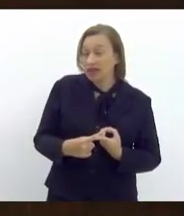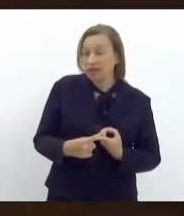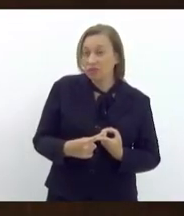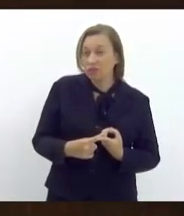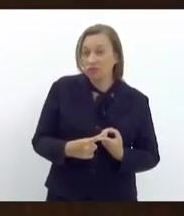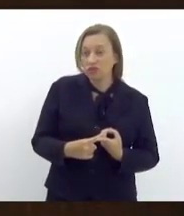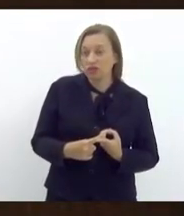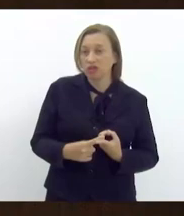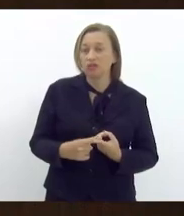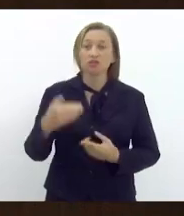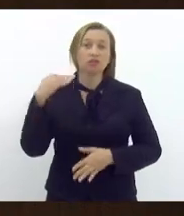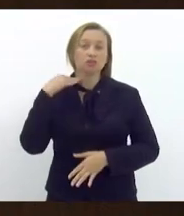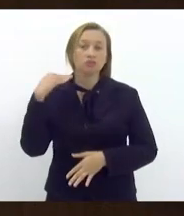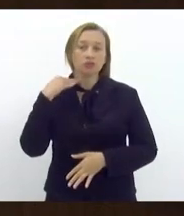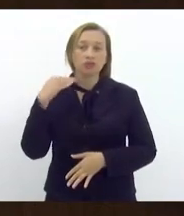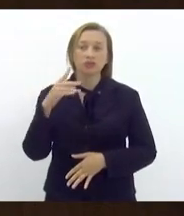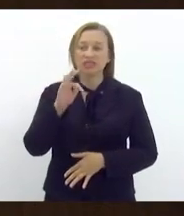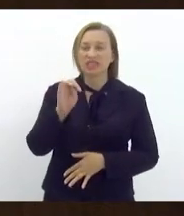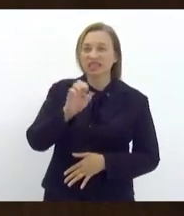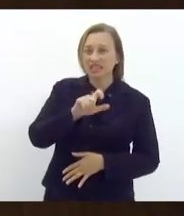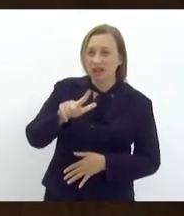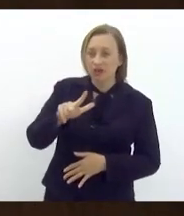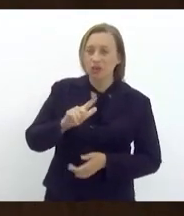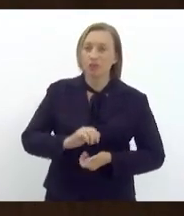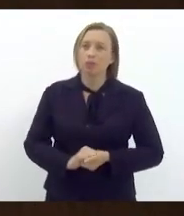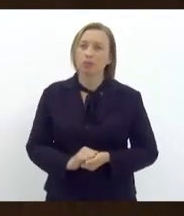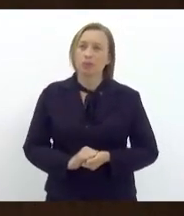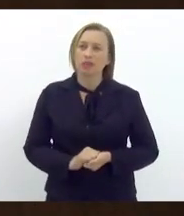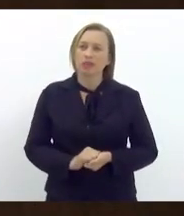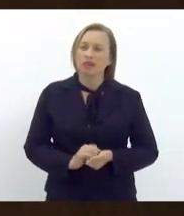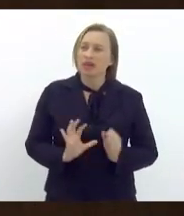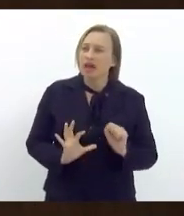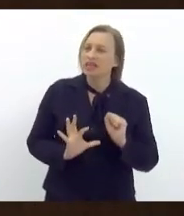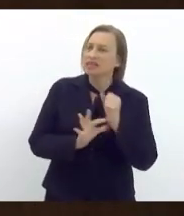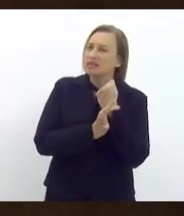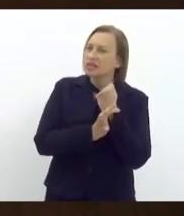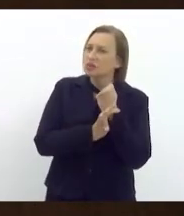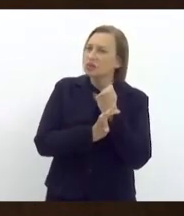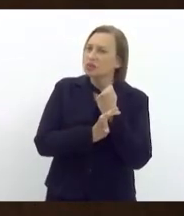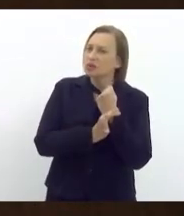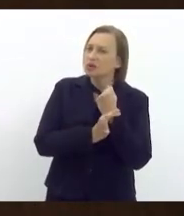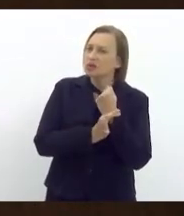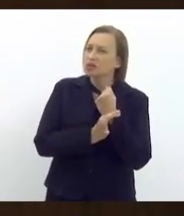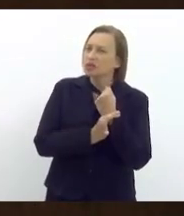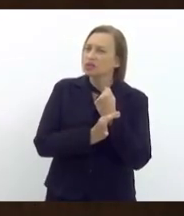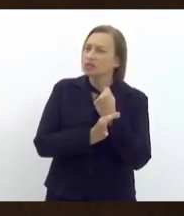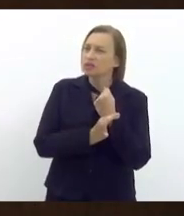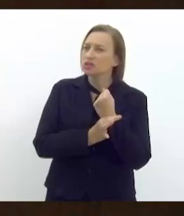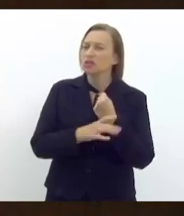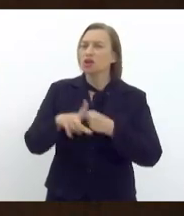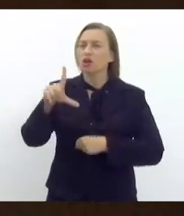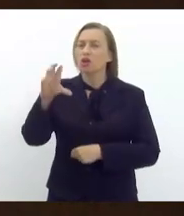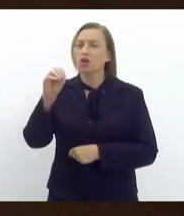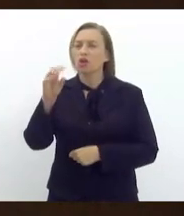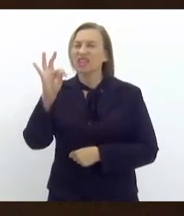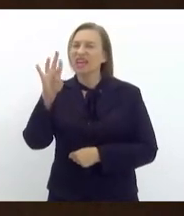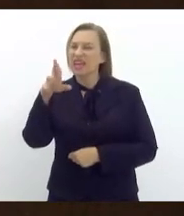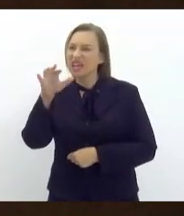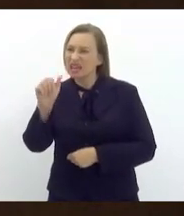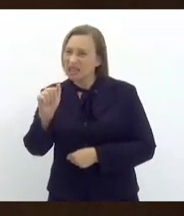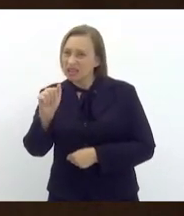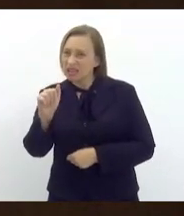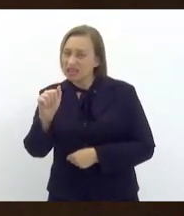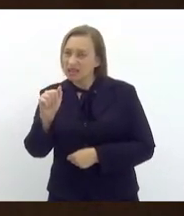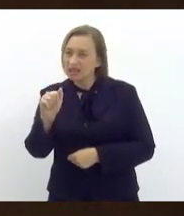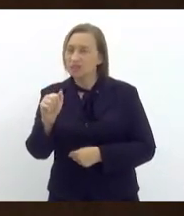Banco Central que façam a segurança de loterias esportivas e etc e